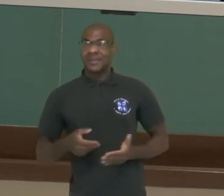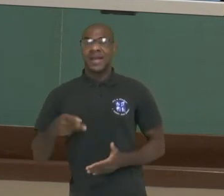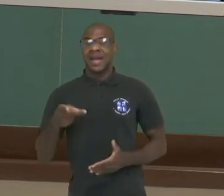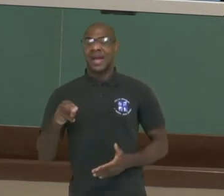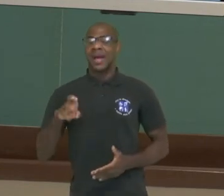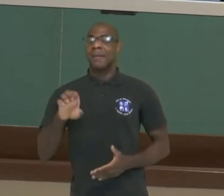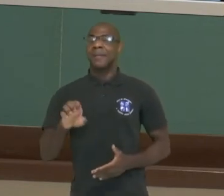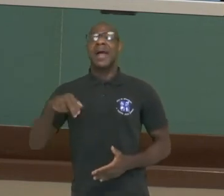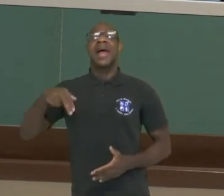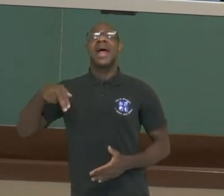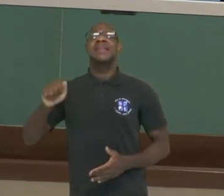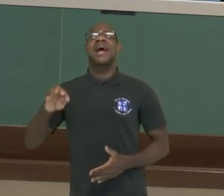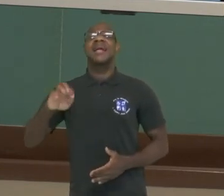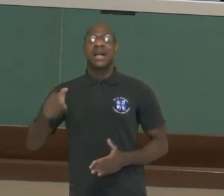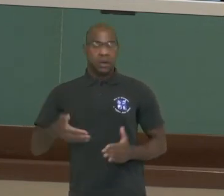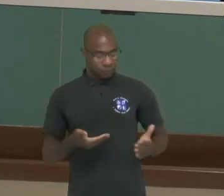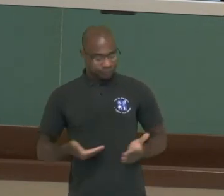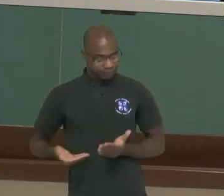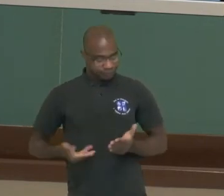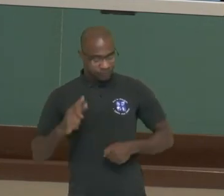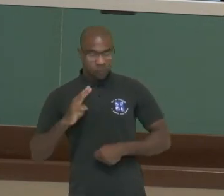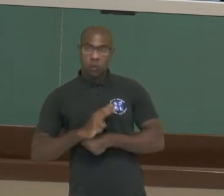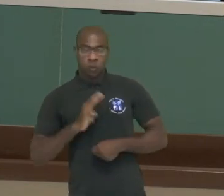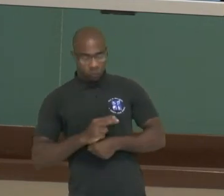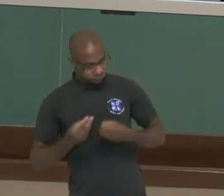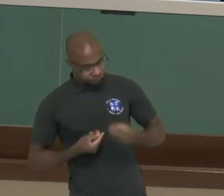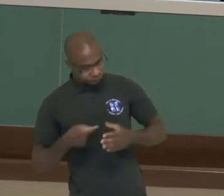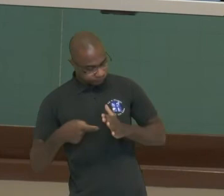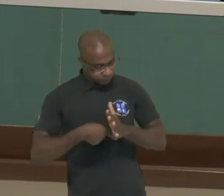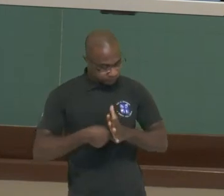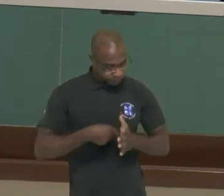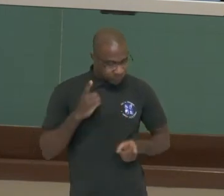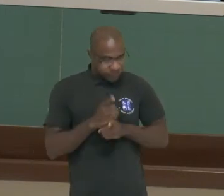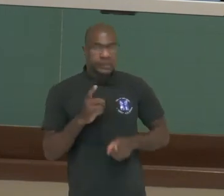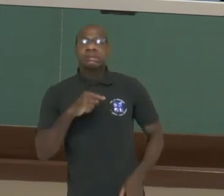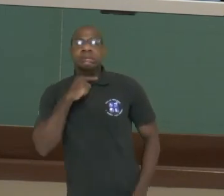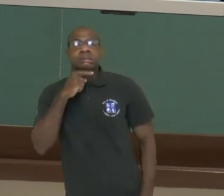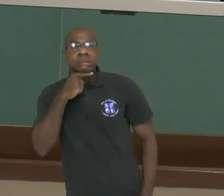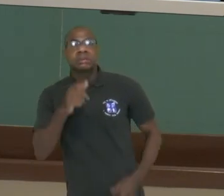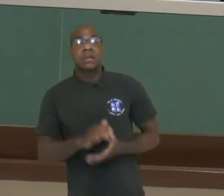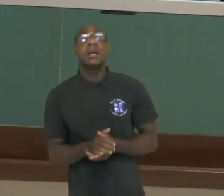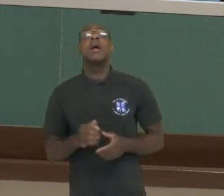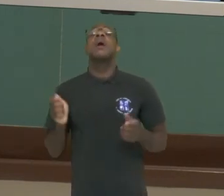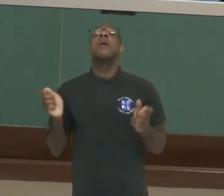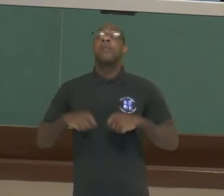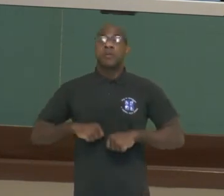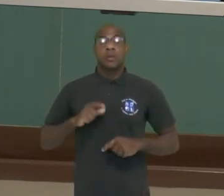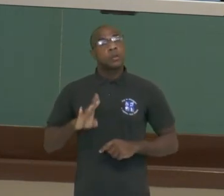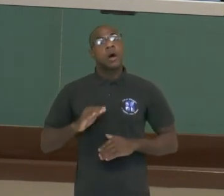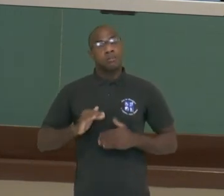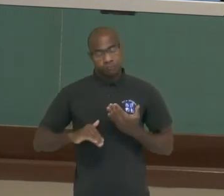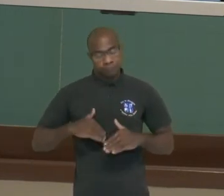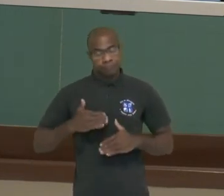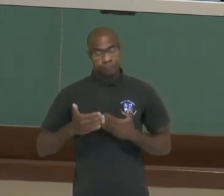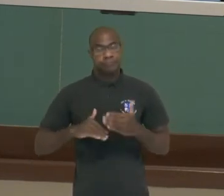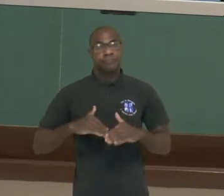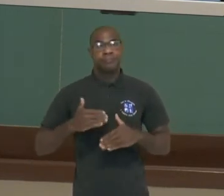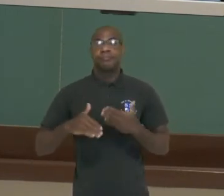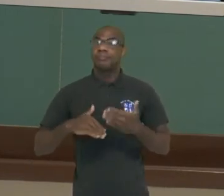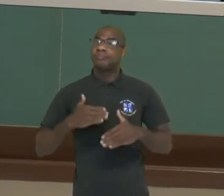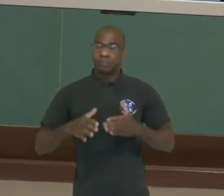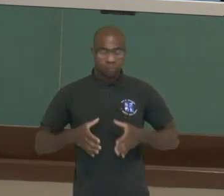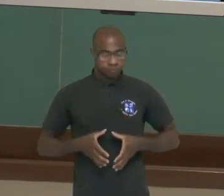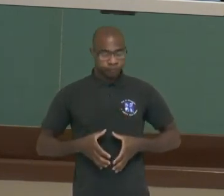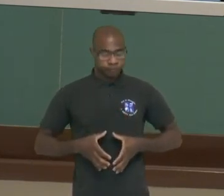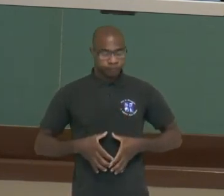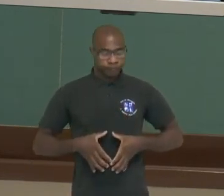Provavelmente esta síndrome ela só será observada a partir do desenvolvimento deste indivíduo.